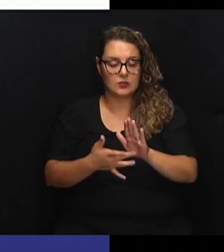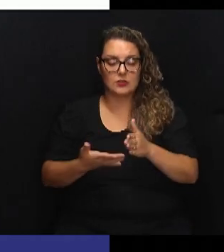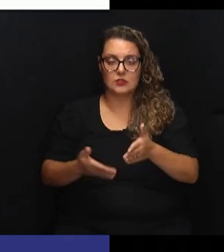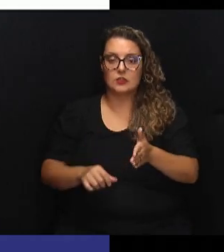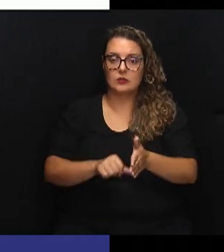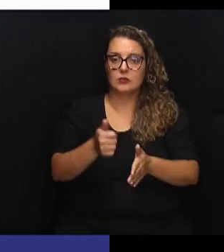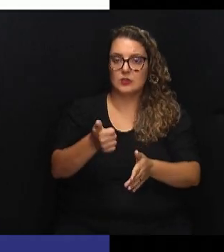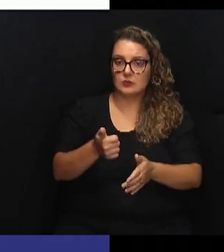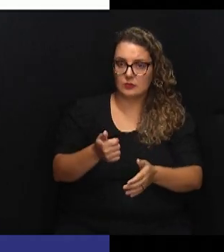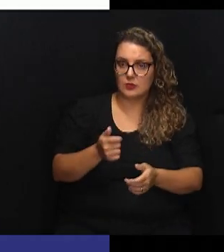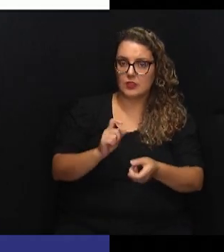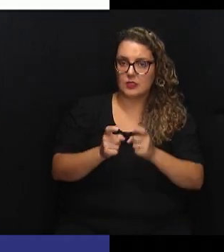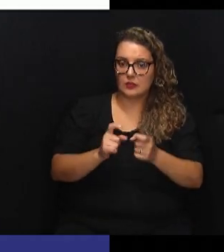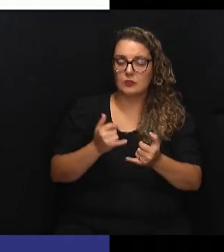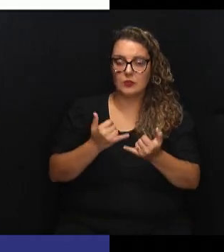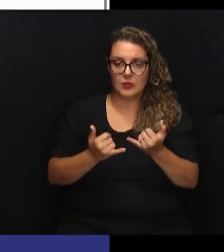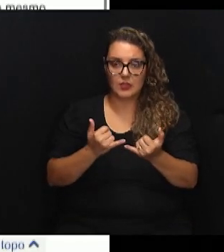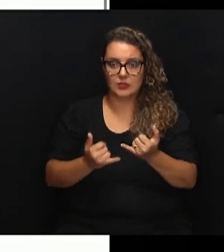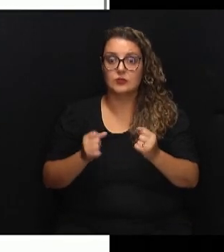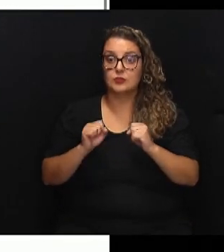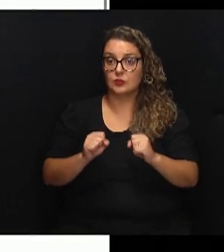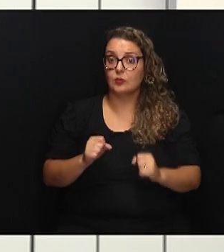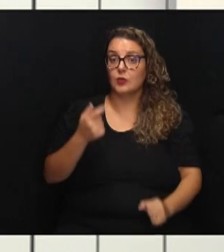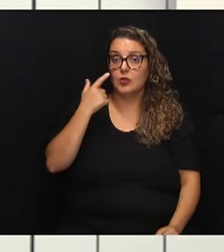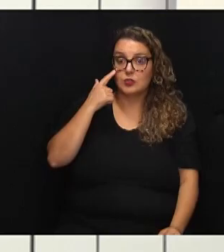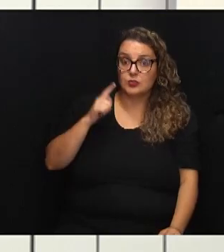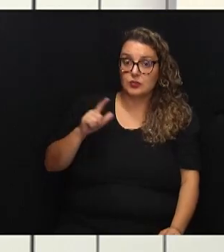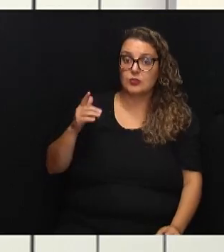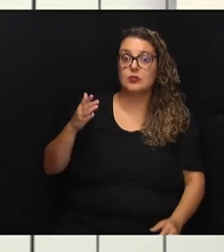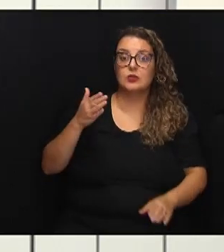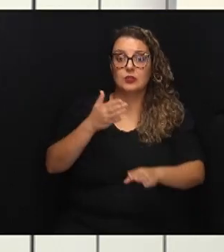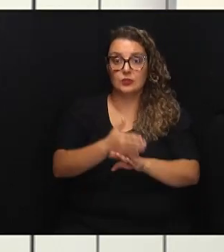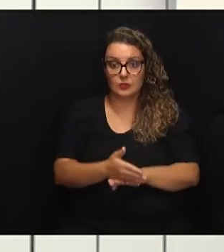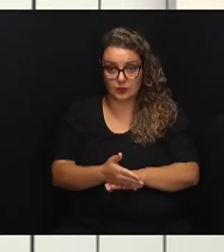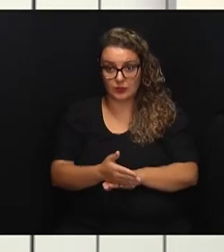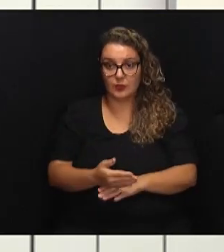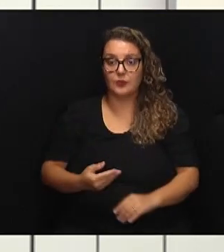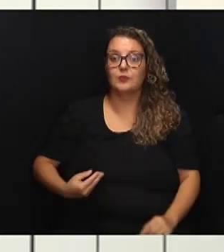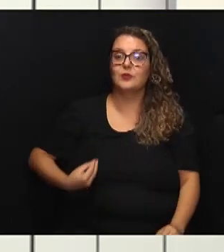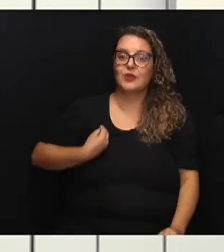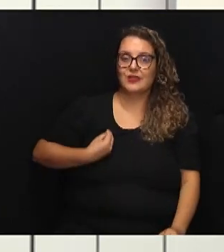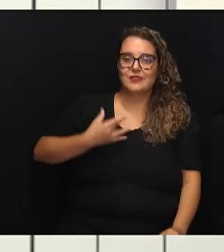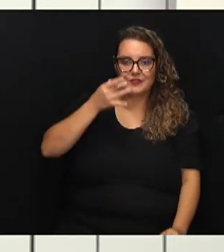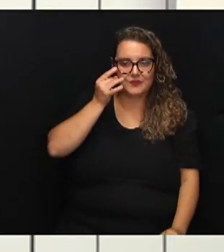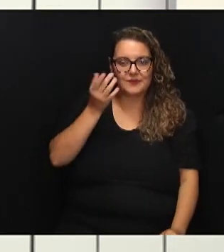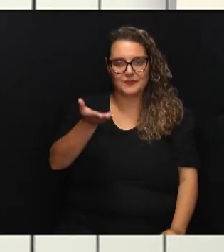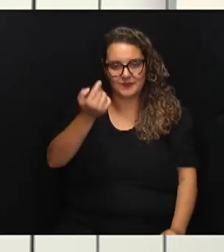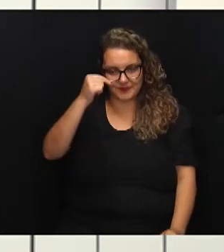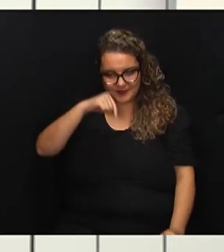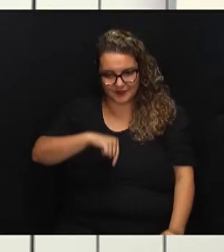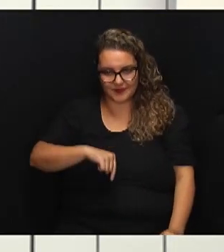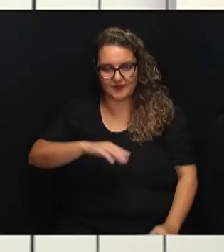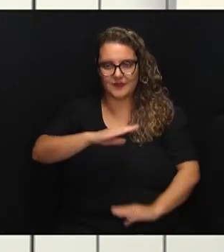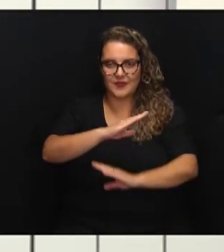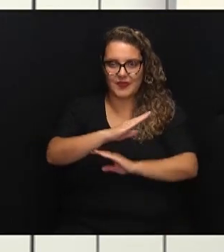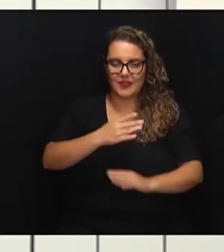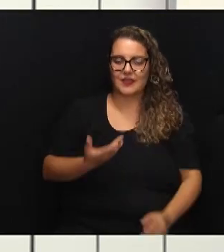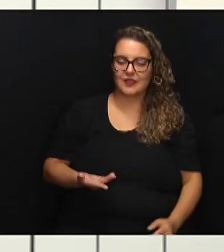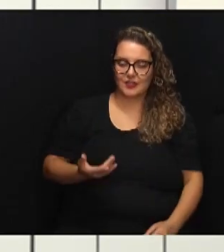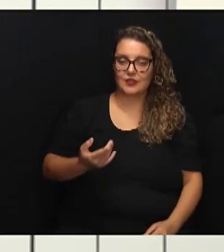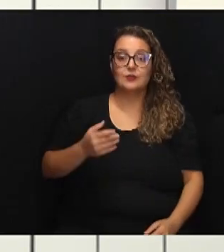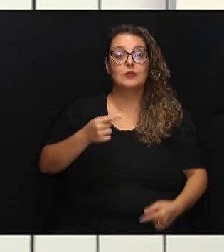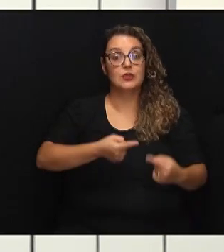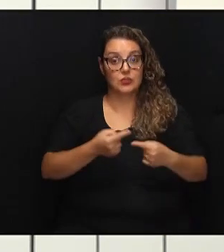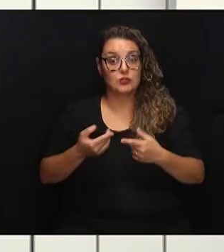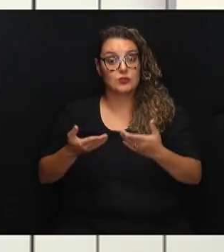nesse encontro. E você pode, claro, participar pessoalmente, vindo à Câmara Municipal, discutindo sobre